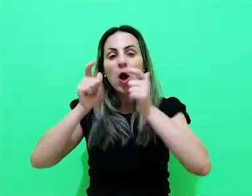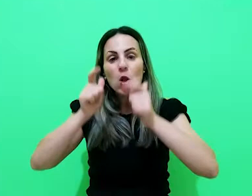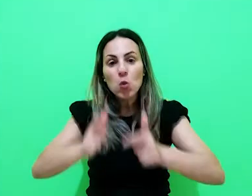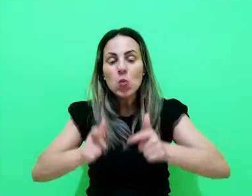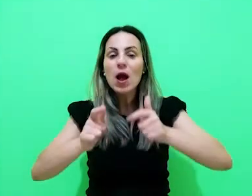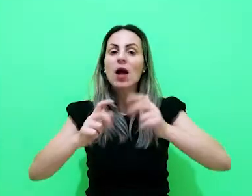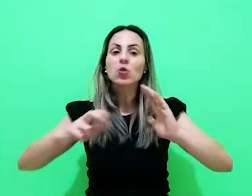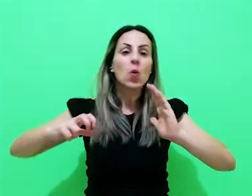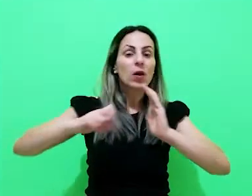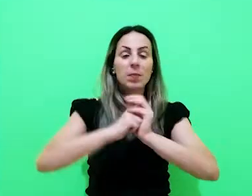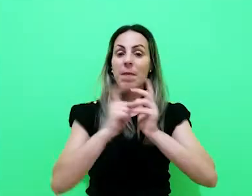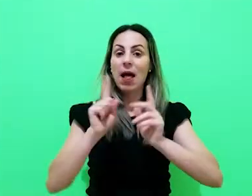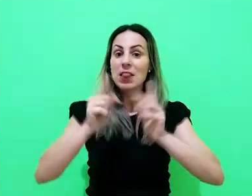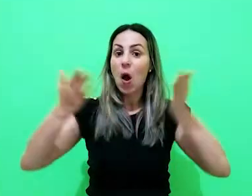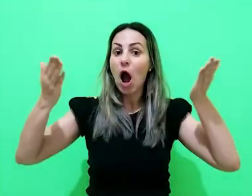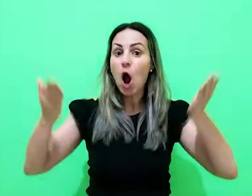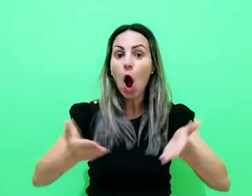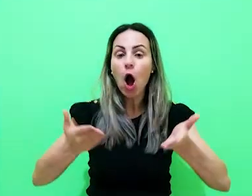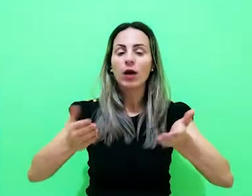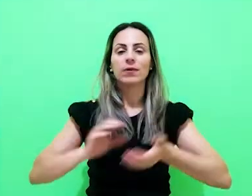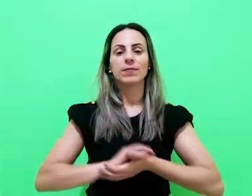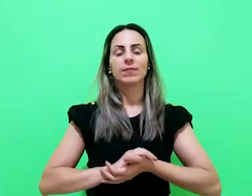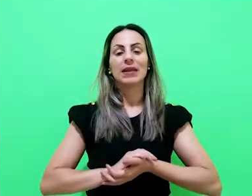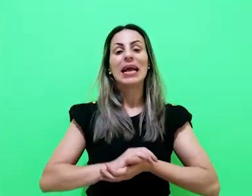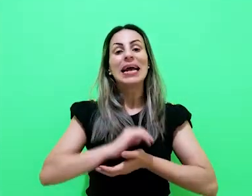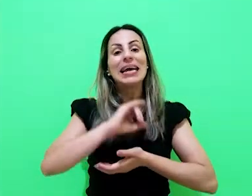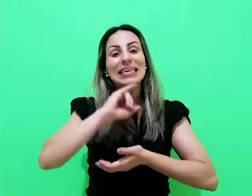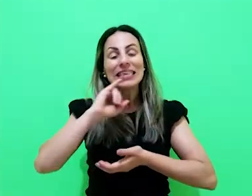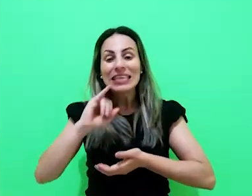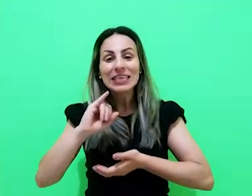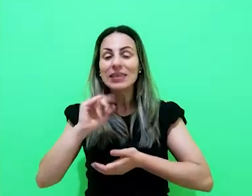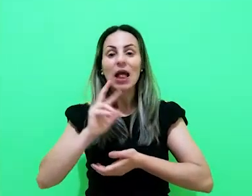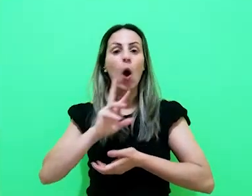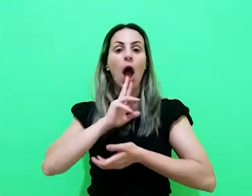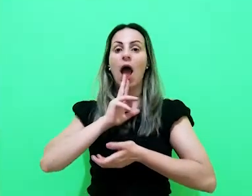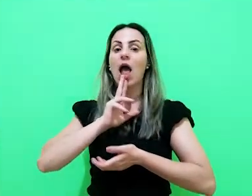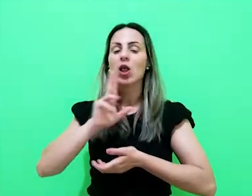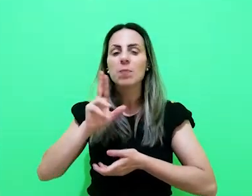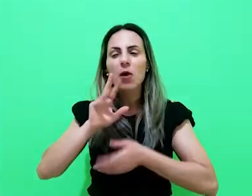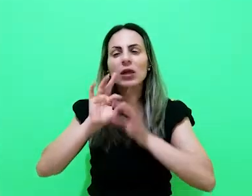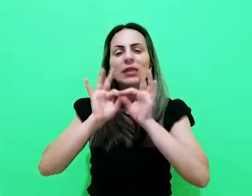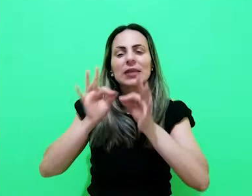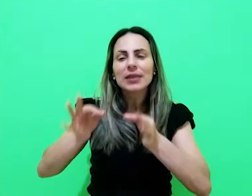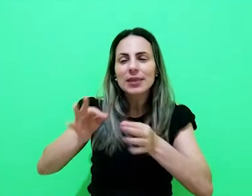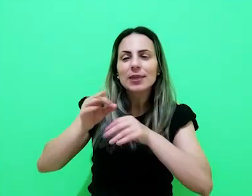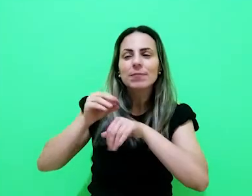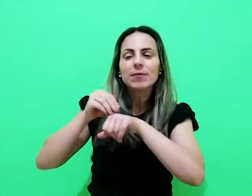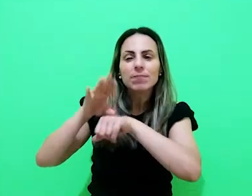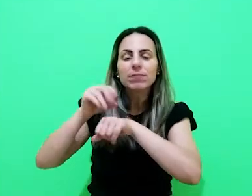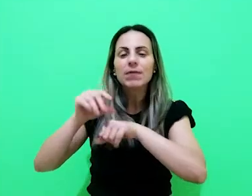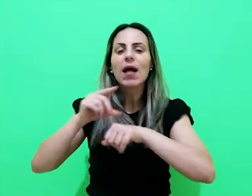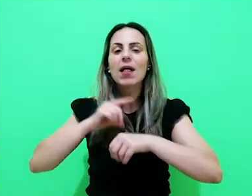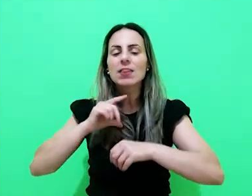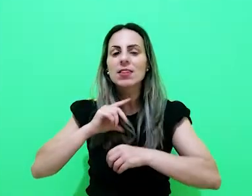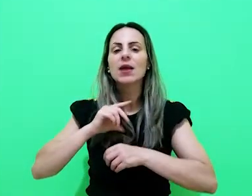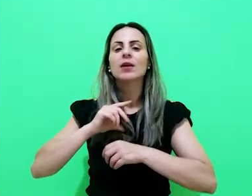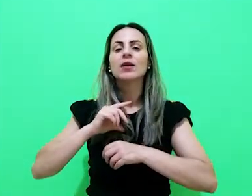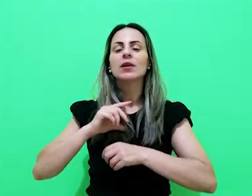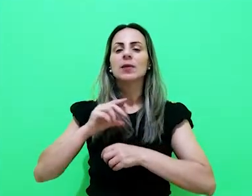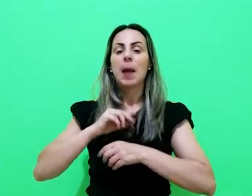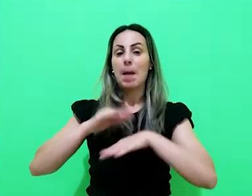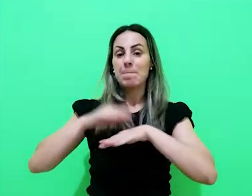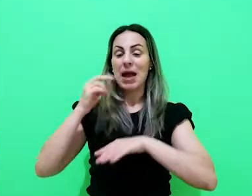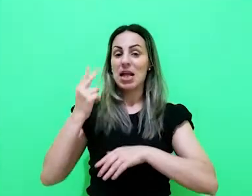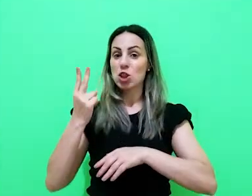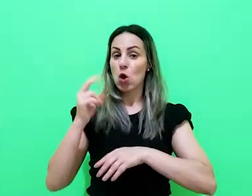acidente, mas não agora de imediato. Se por acaso ela não responde a ordem simples, ou ela tem um preenchimento capilar maior do